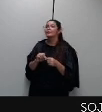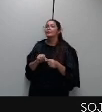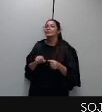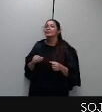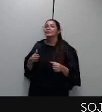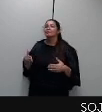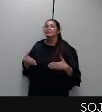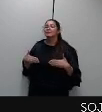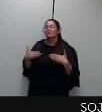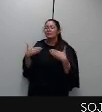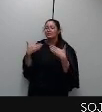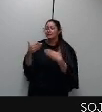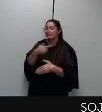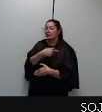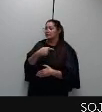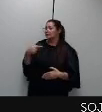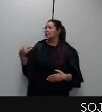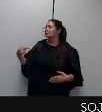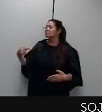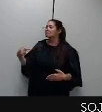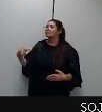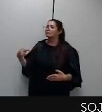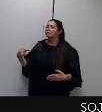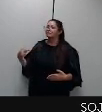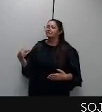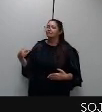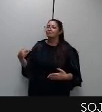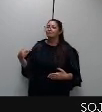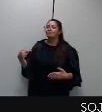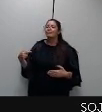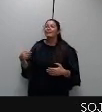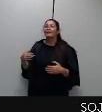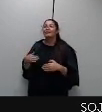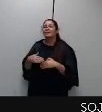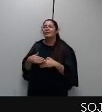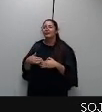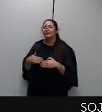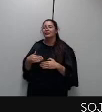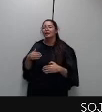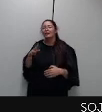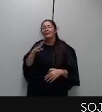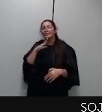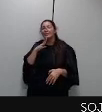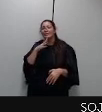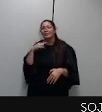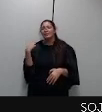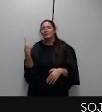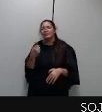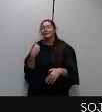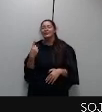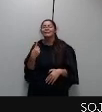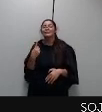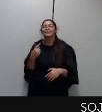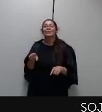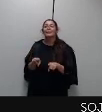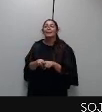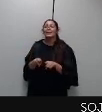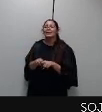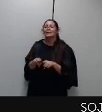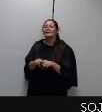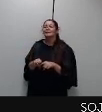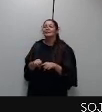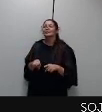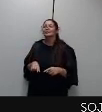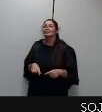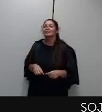ético Nossa bem mais uma vez tá com o leão mas conheço do agravo para não conhecer do resto é feito